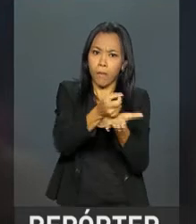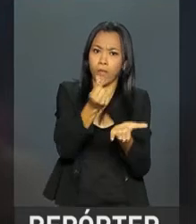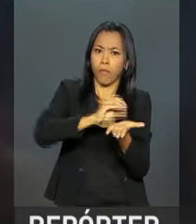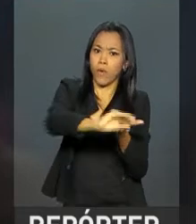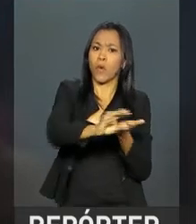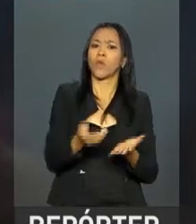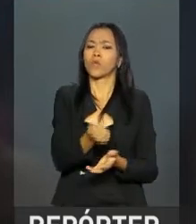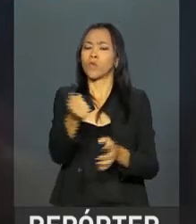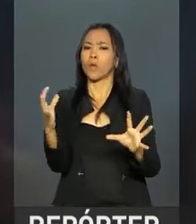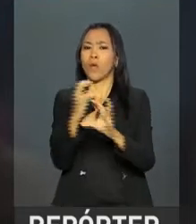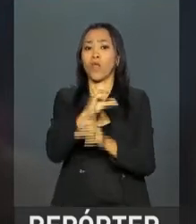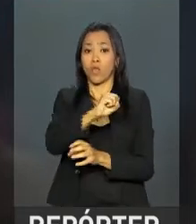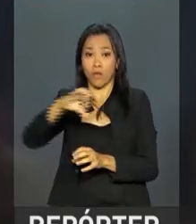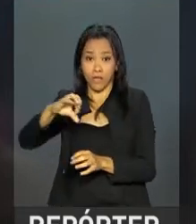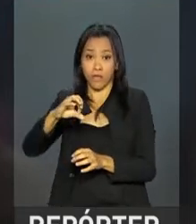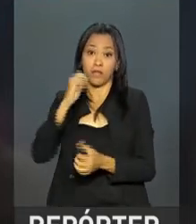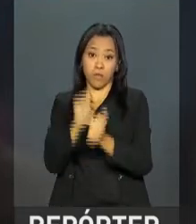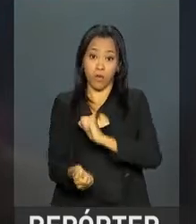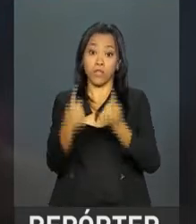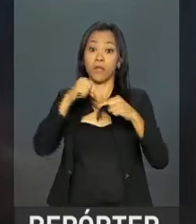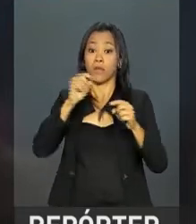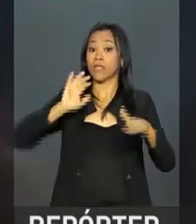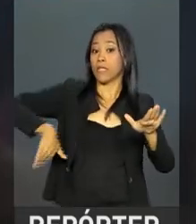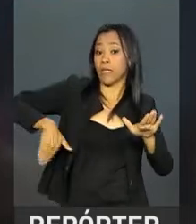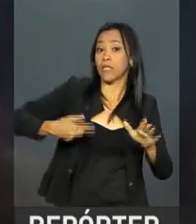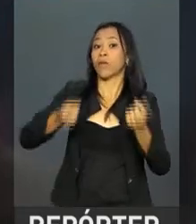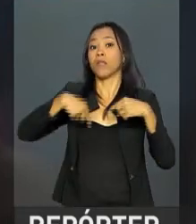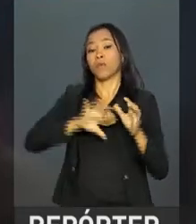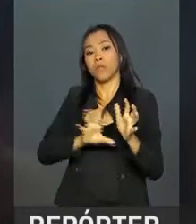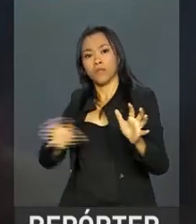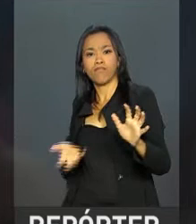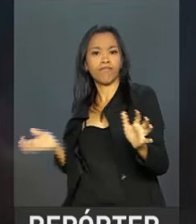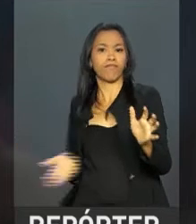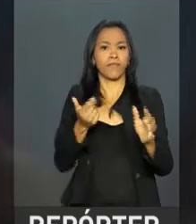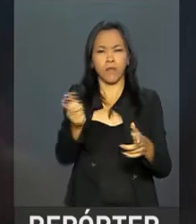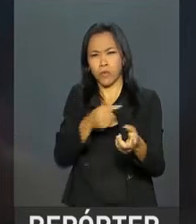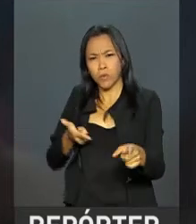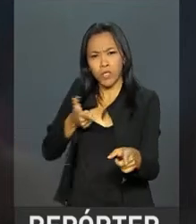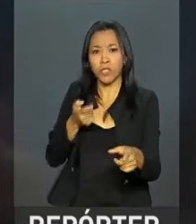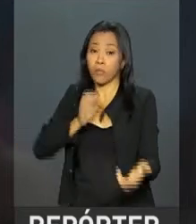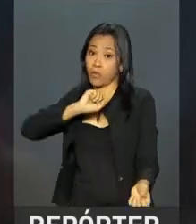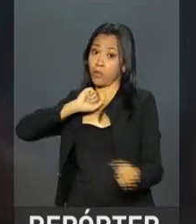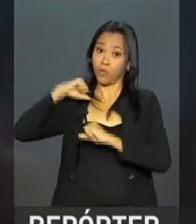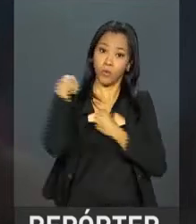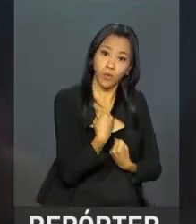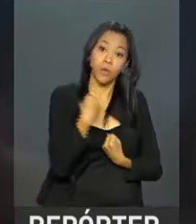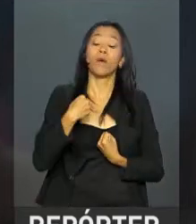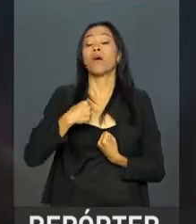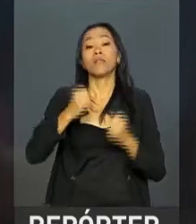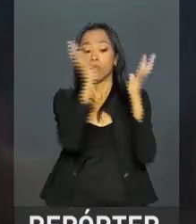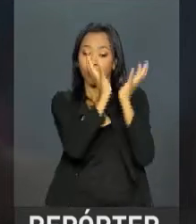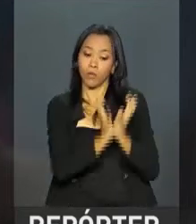900 atletas. Depois vem a natação. Em seguida, o handebol, o tiro esportivo e o judô. As bolsas são para